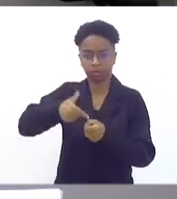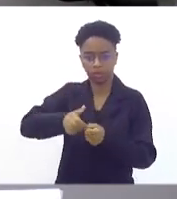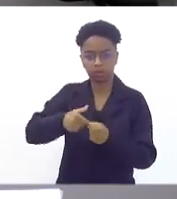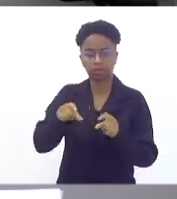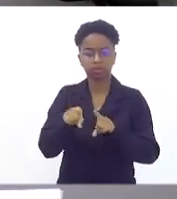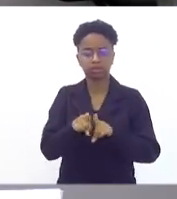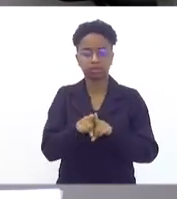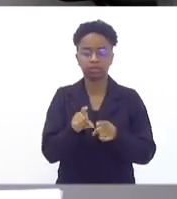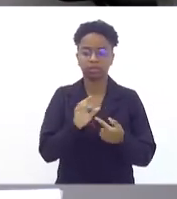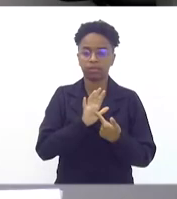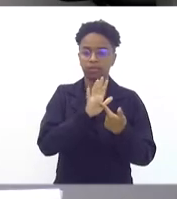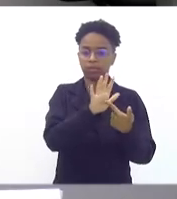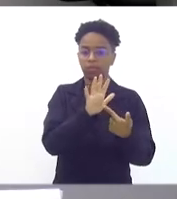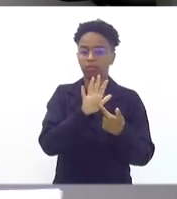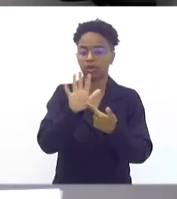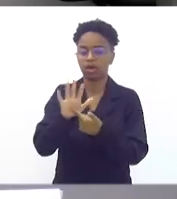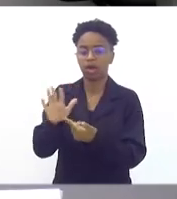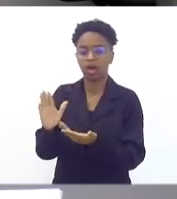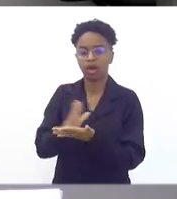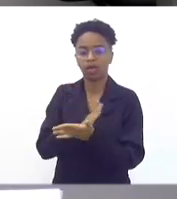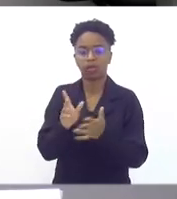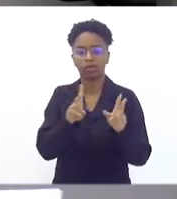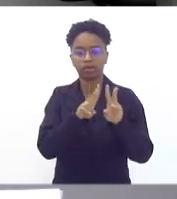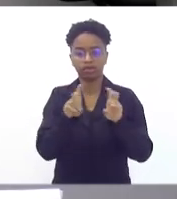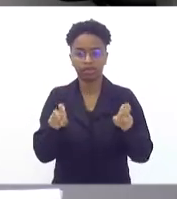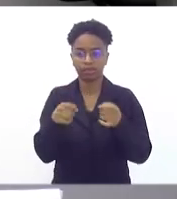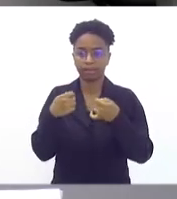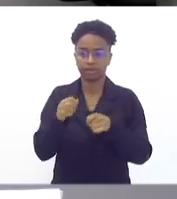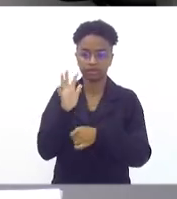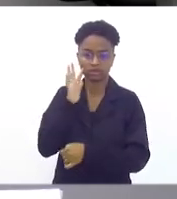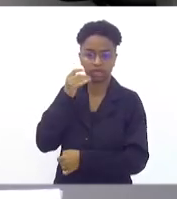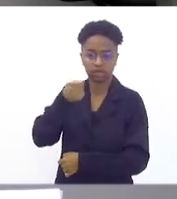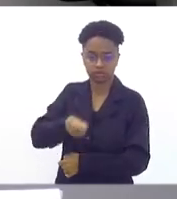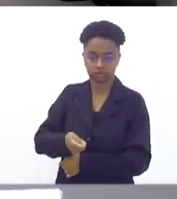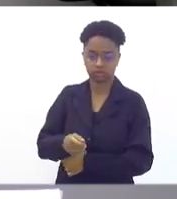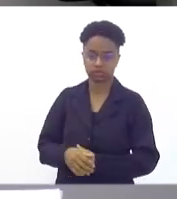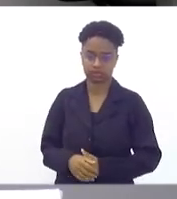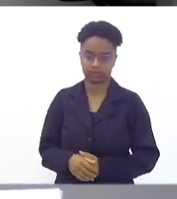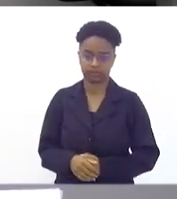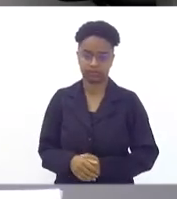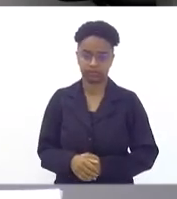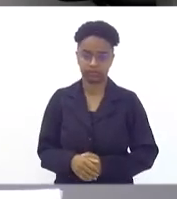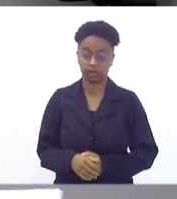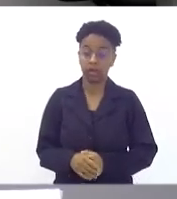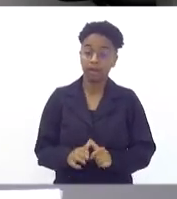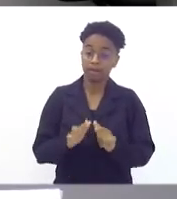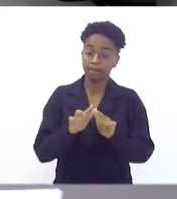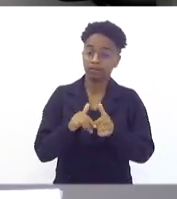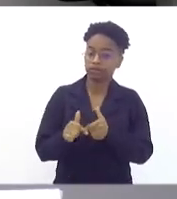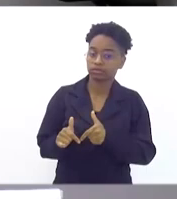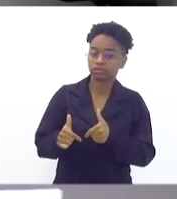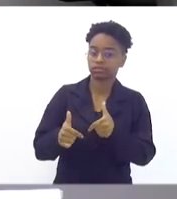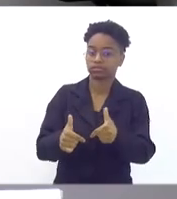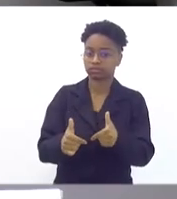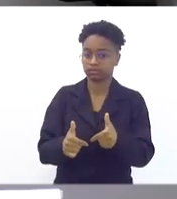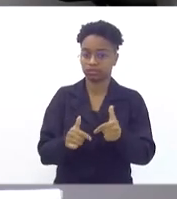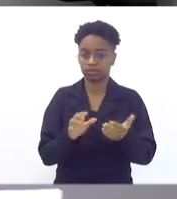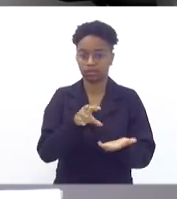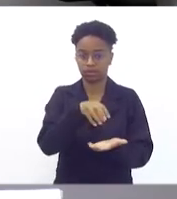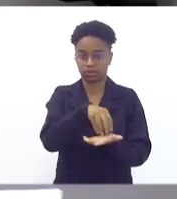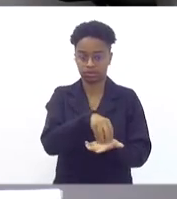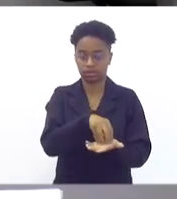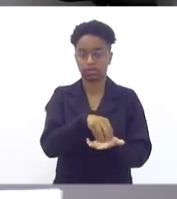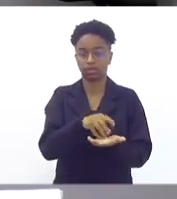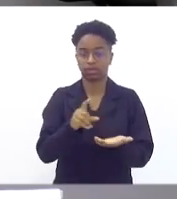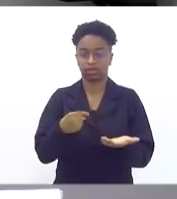trazendo algumas questões que precisavam ser resolvidas por conta de atuações da concessionária Então ela